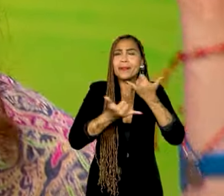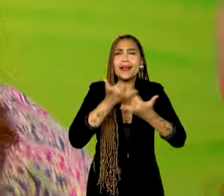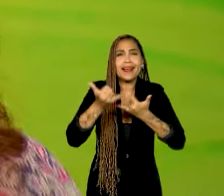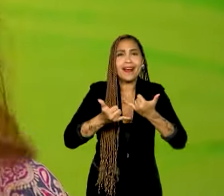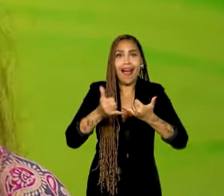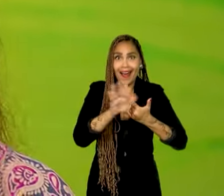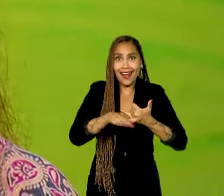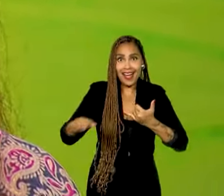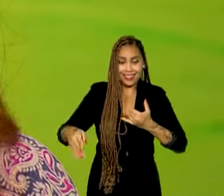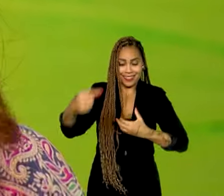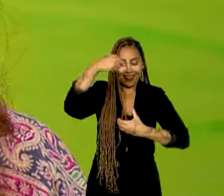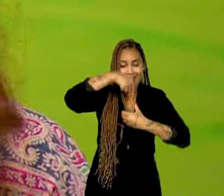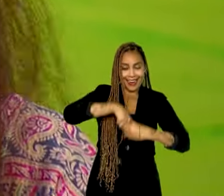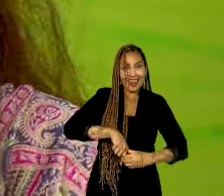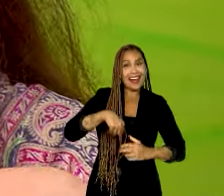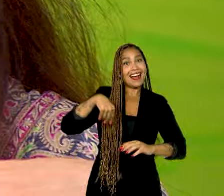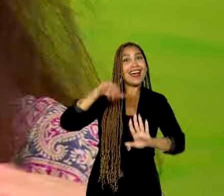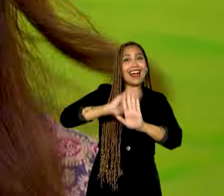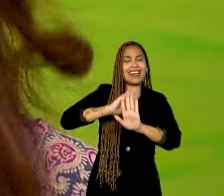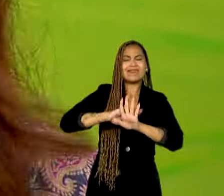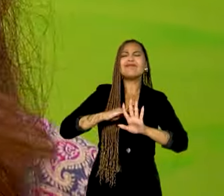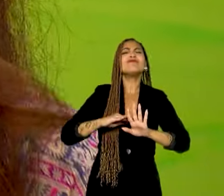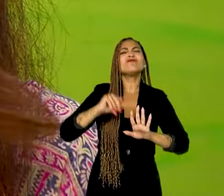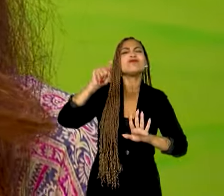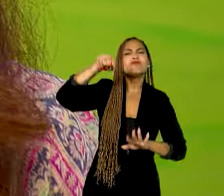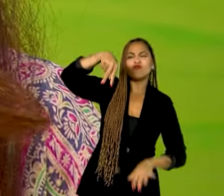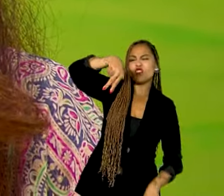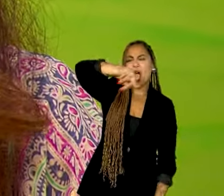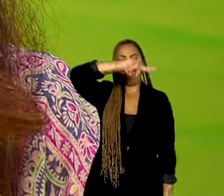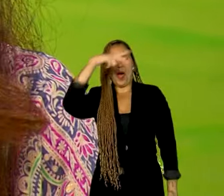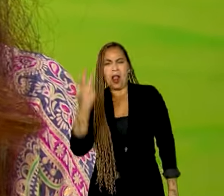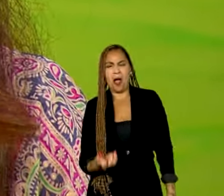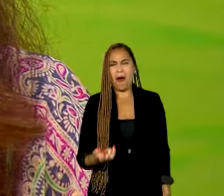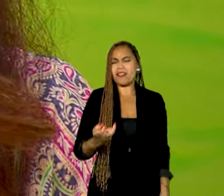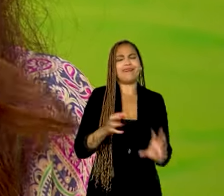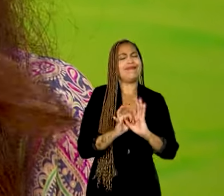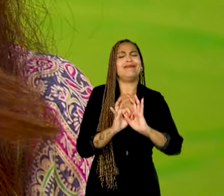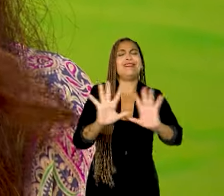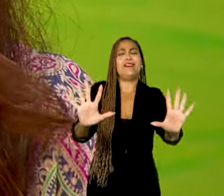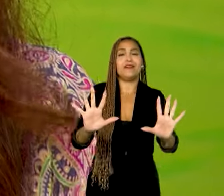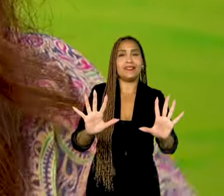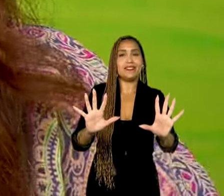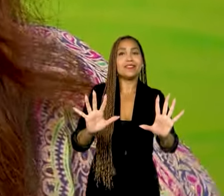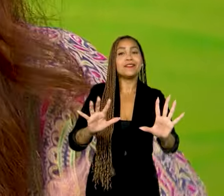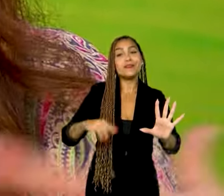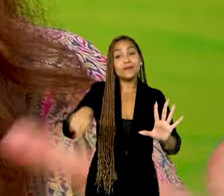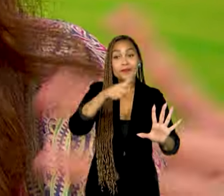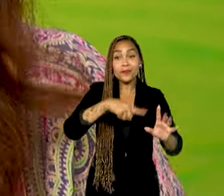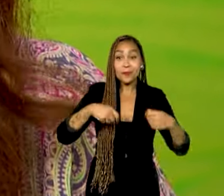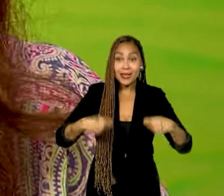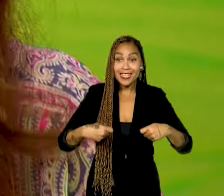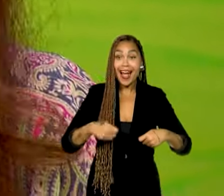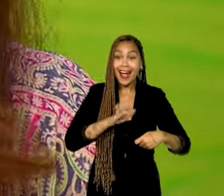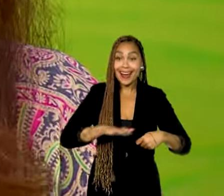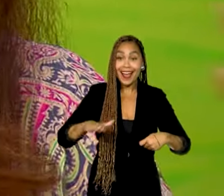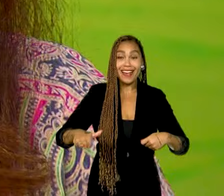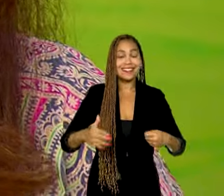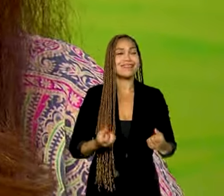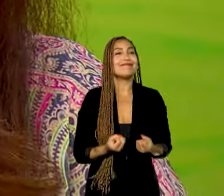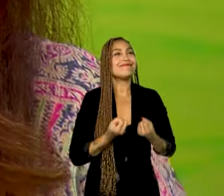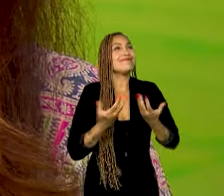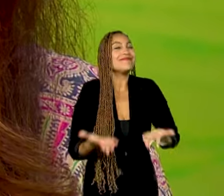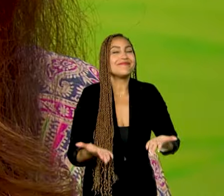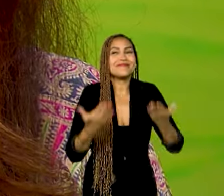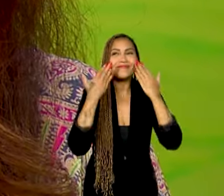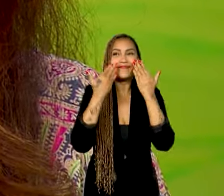criança fluir pra fora. Se quiser dar cambalhota, deem. Agora, a gente... tem que ter, botar essa criança pra fora pra minha poder, filha, né?